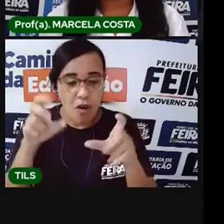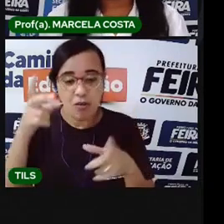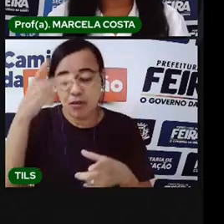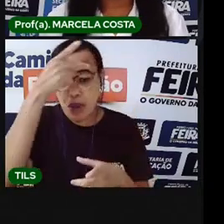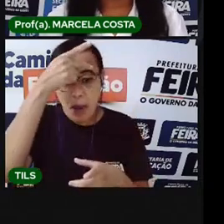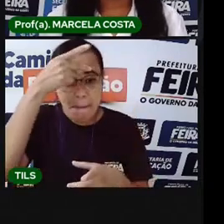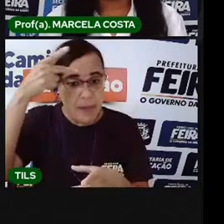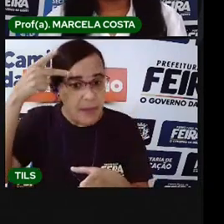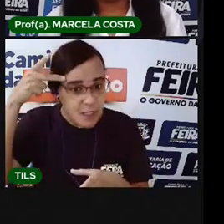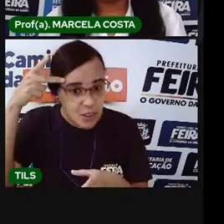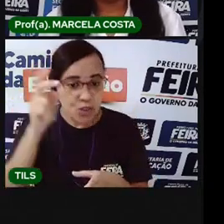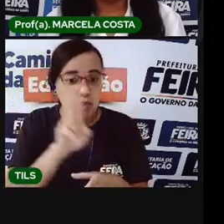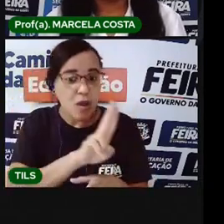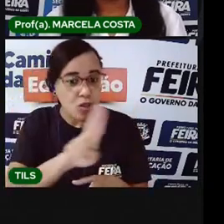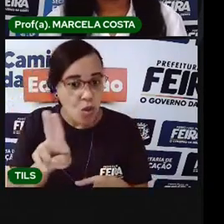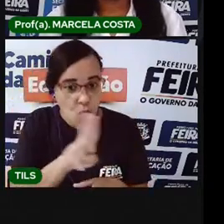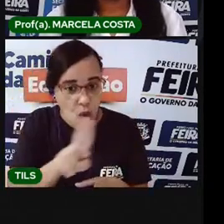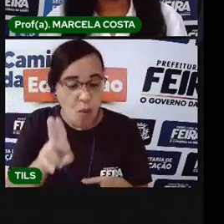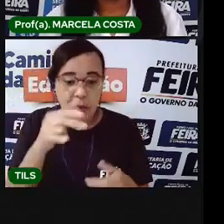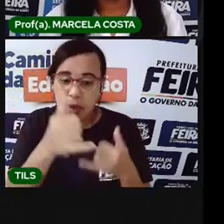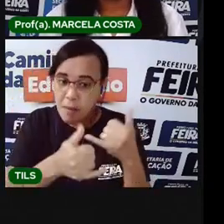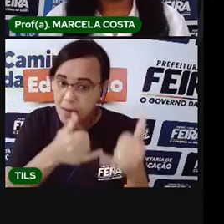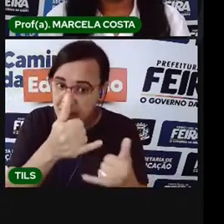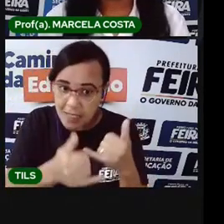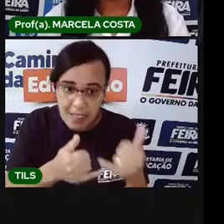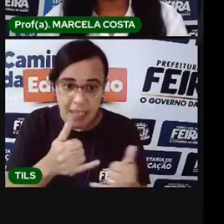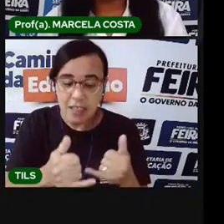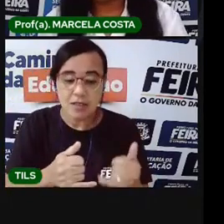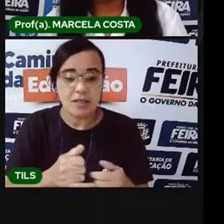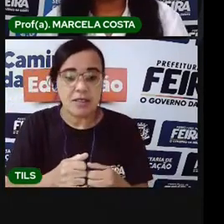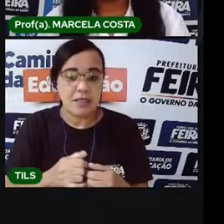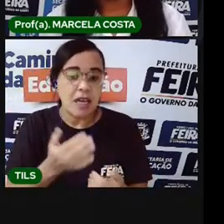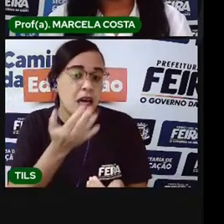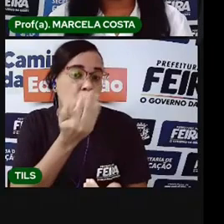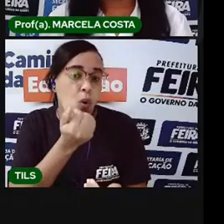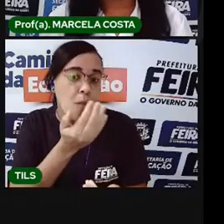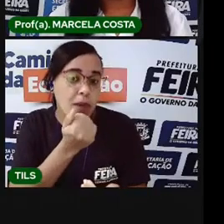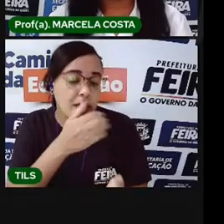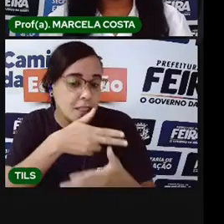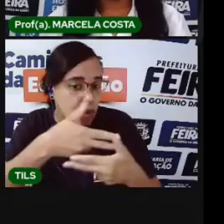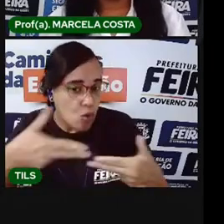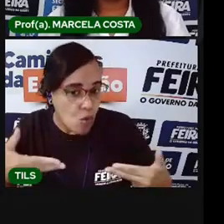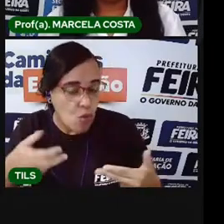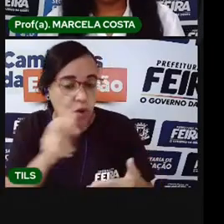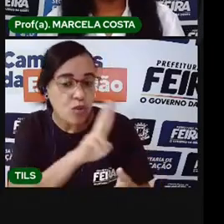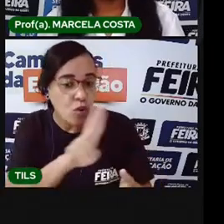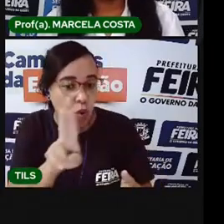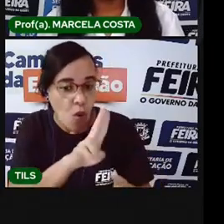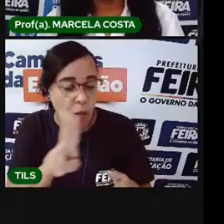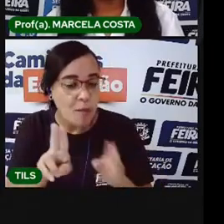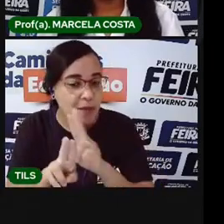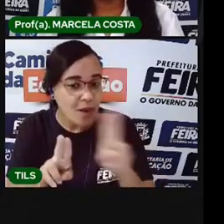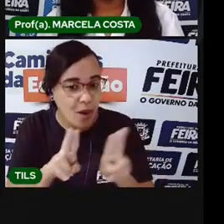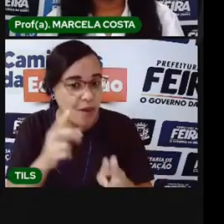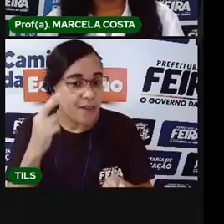têm nome. Os brinquedos, as comidas têm nome. Olha a melancia.